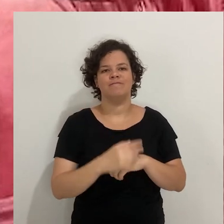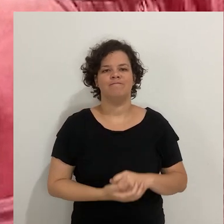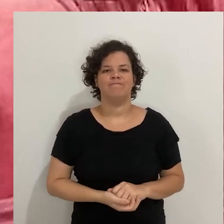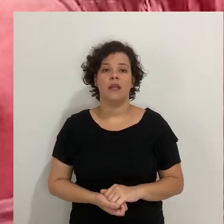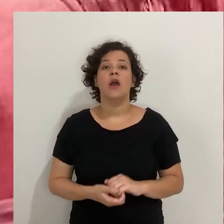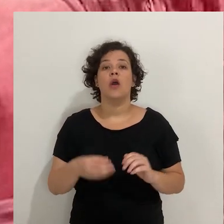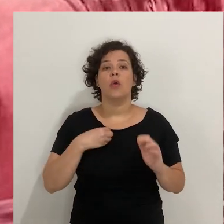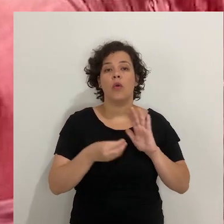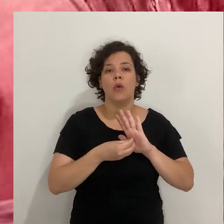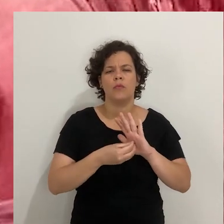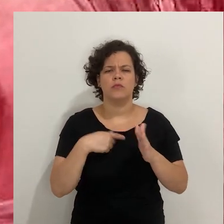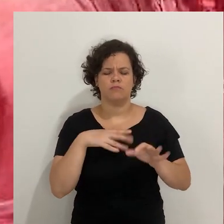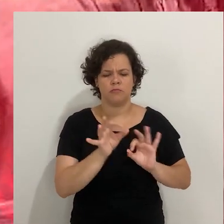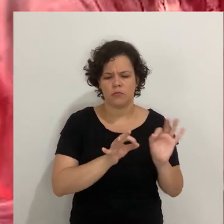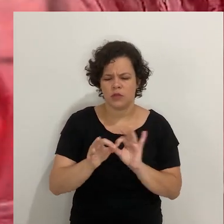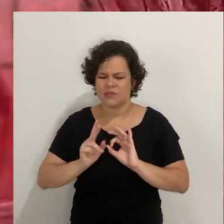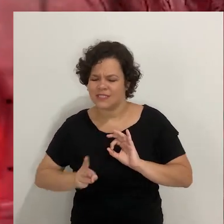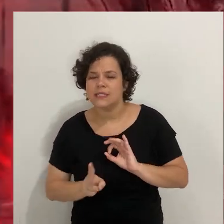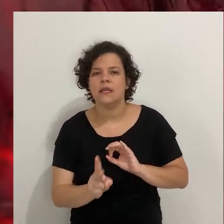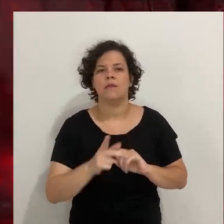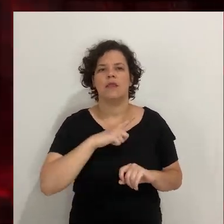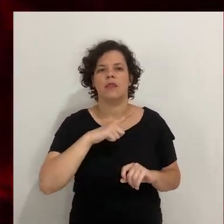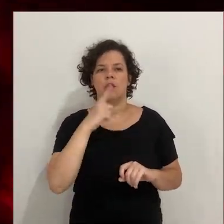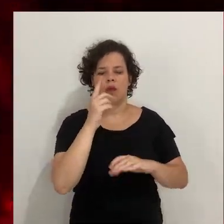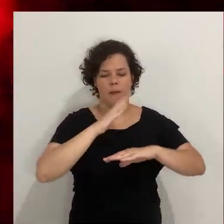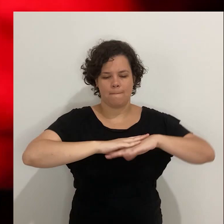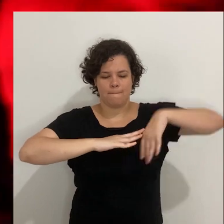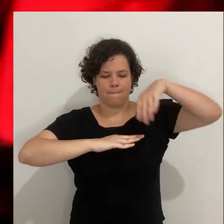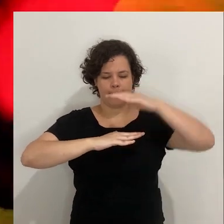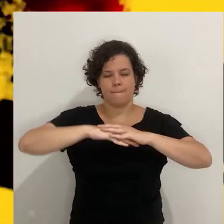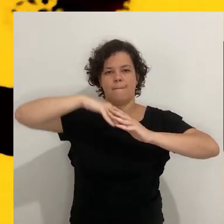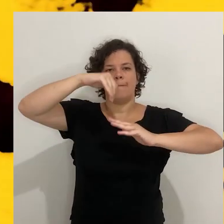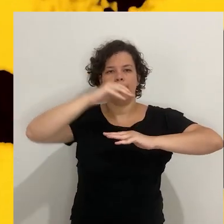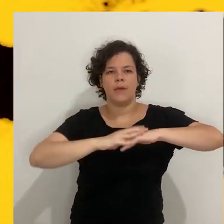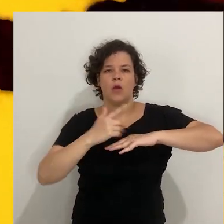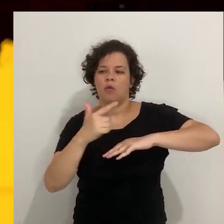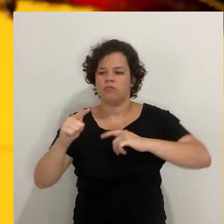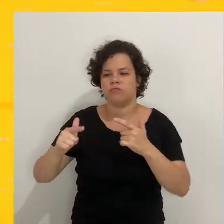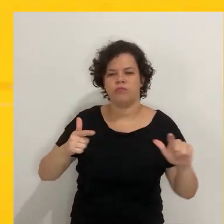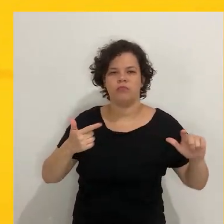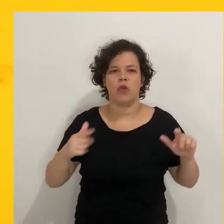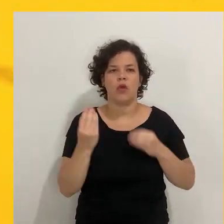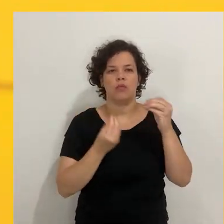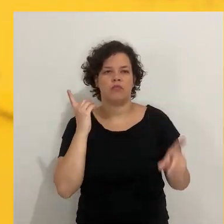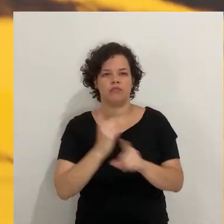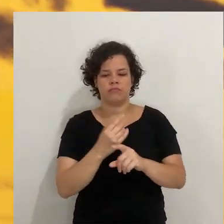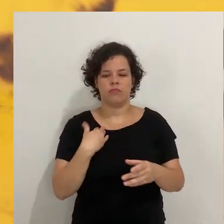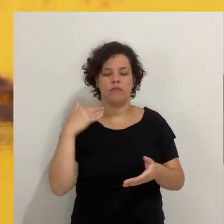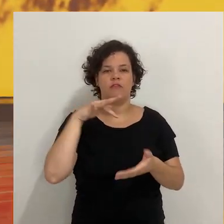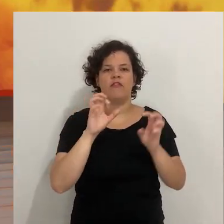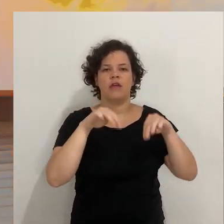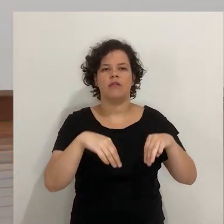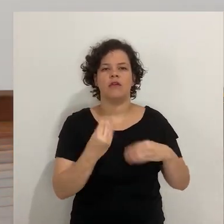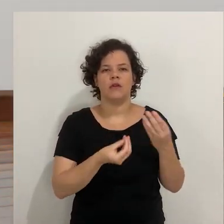dança. Então, como esse processo é sempre uma camada em cima de outra camada, e qual o